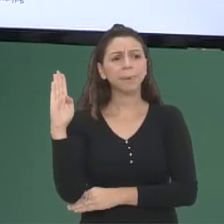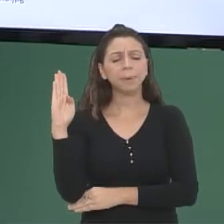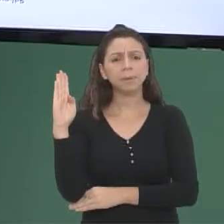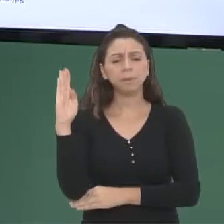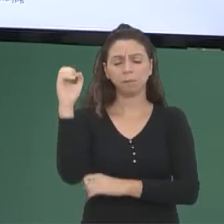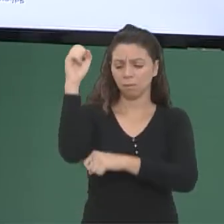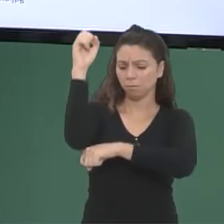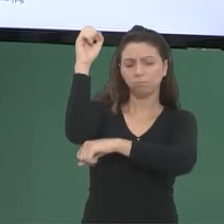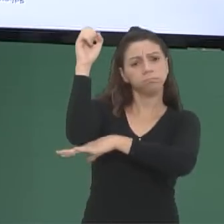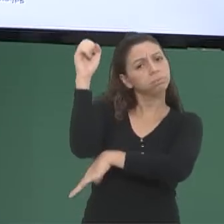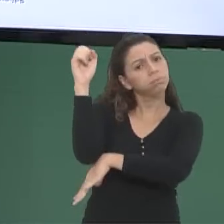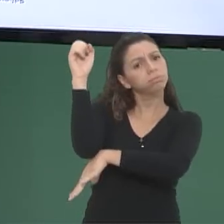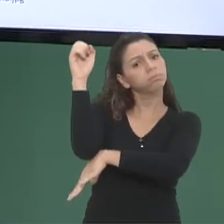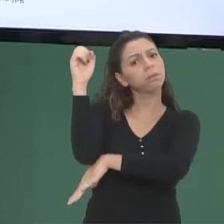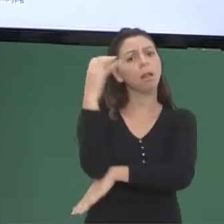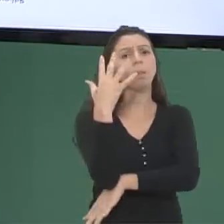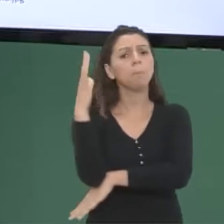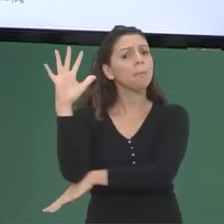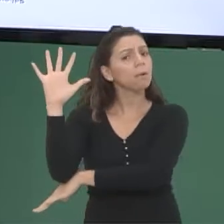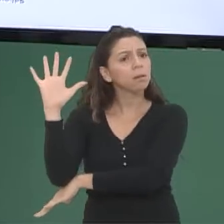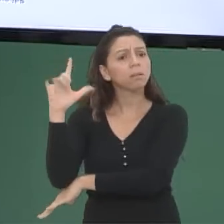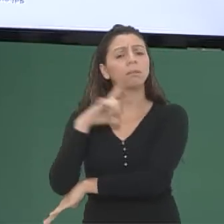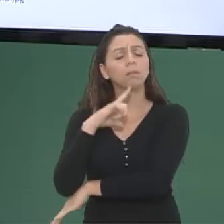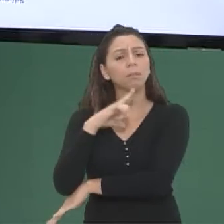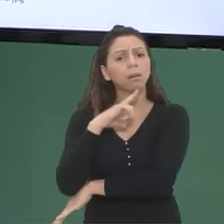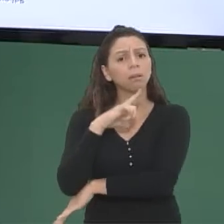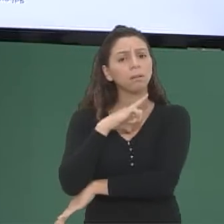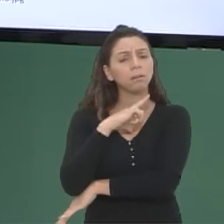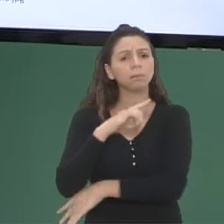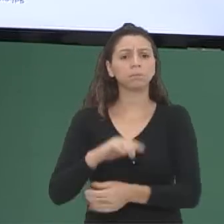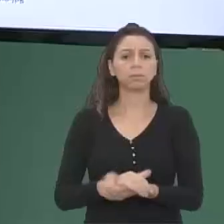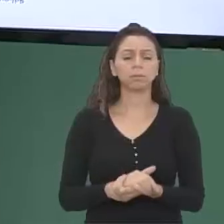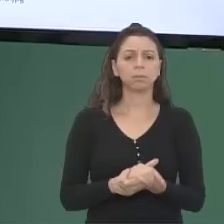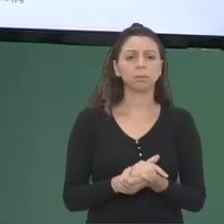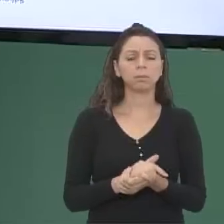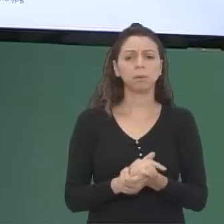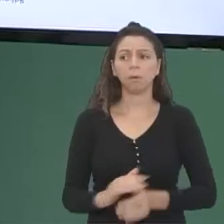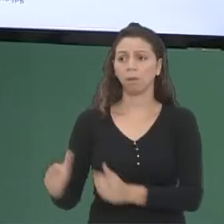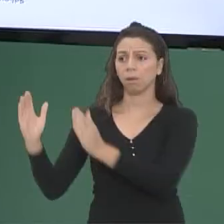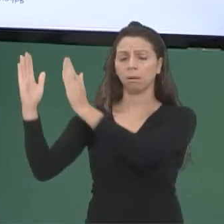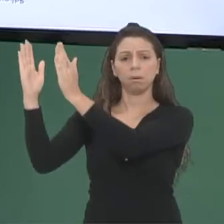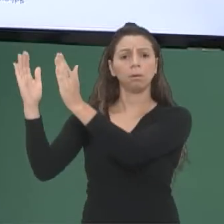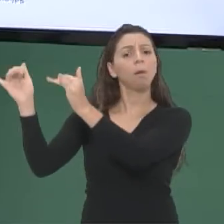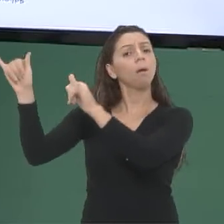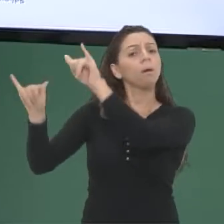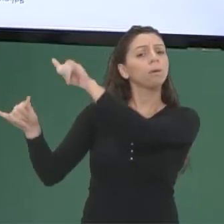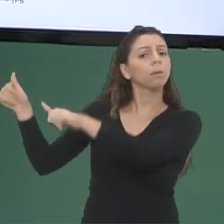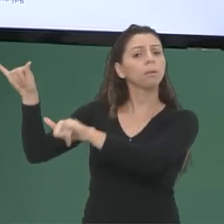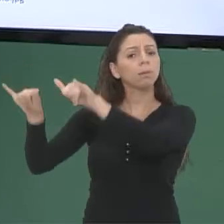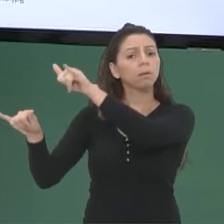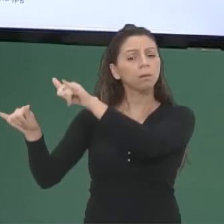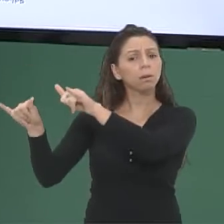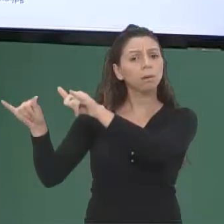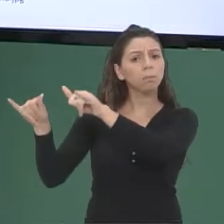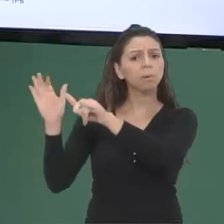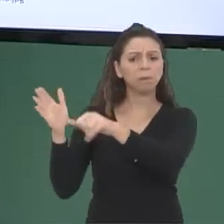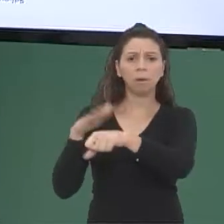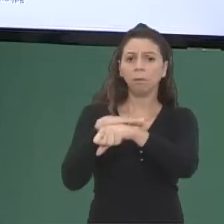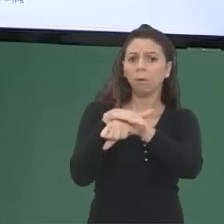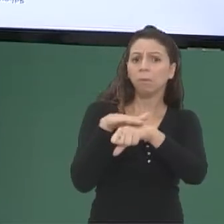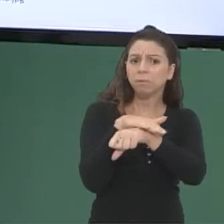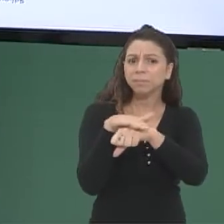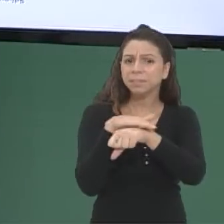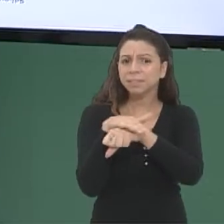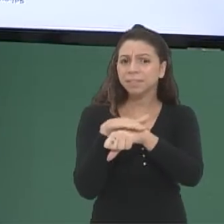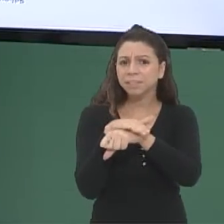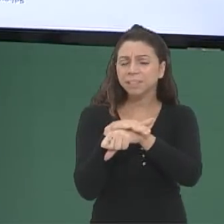de vegetais nas rochas. E por último, no intemperismo químico, que a gente conversou lá no início da nossa aula de hoje, quando a